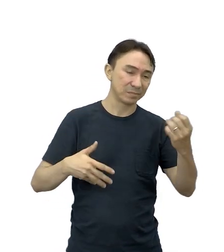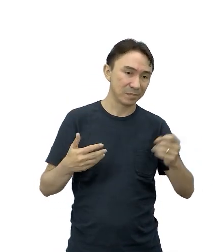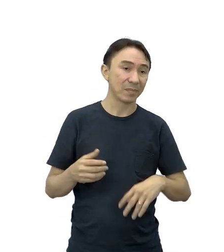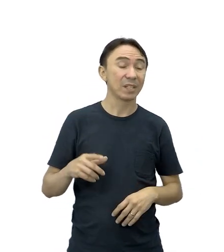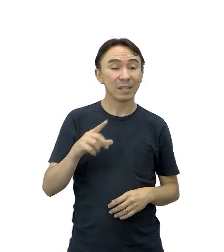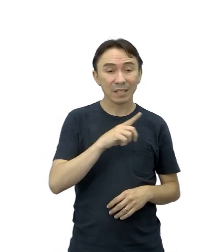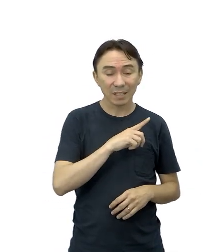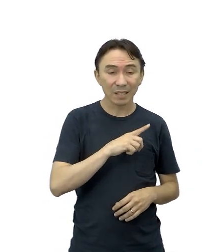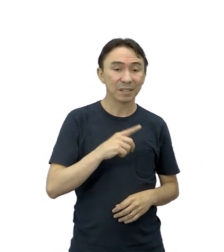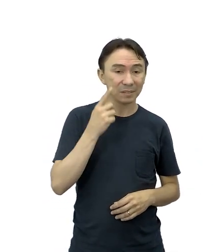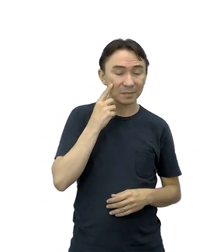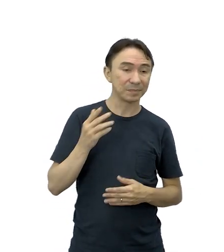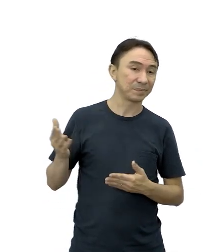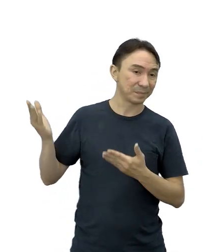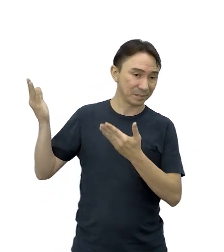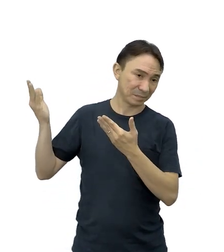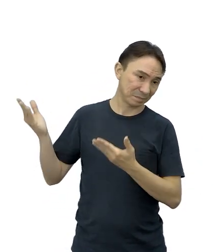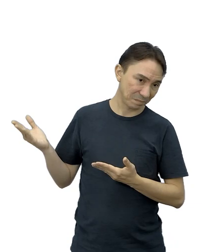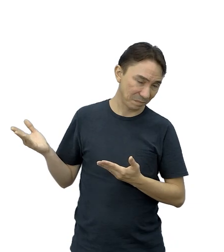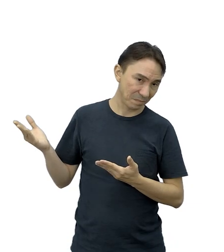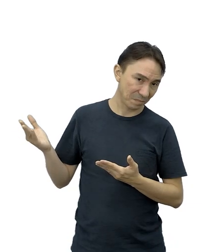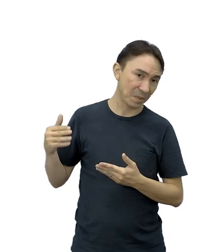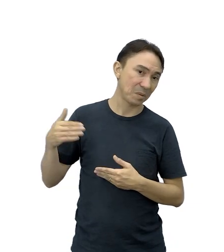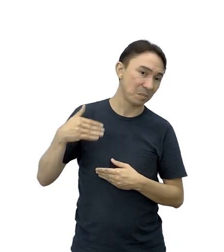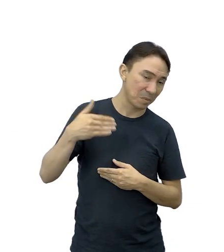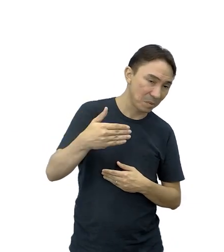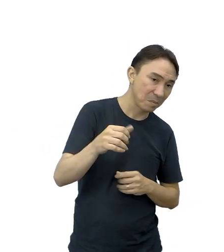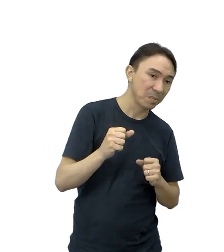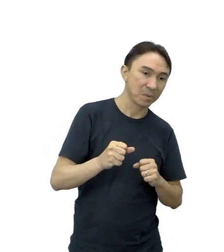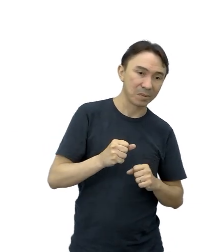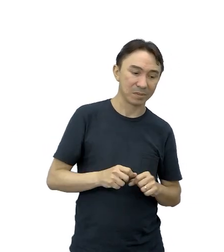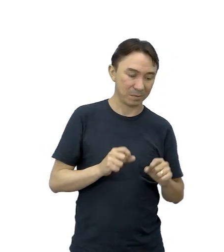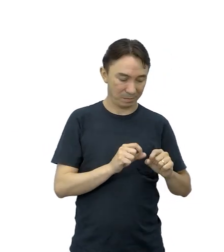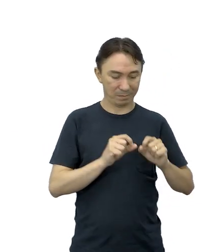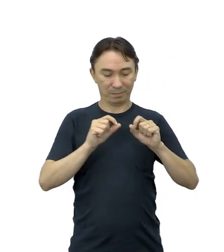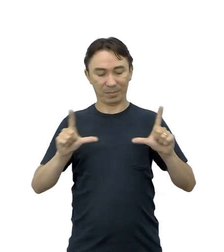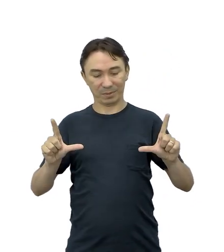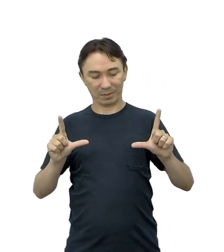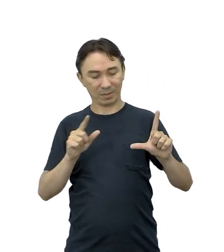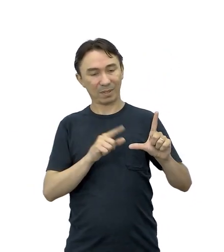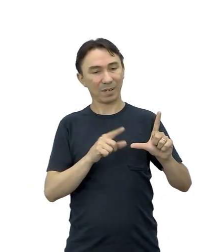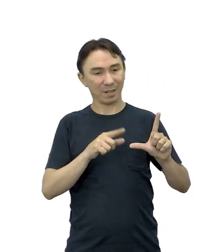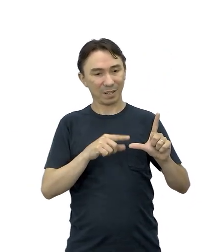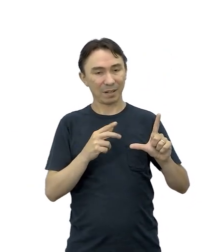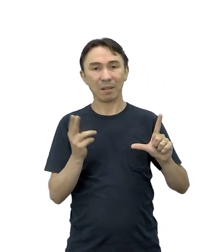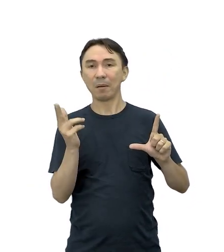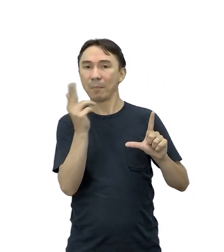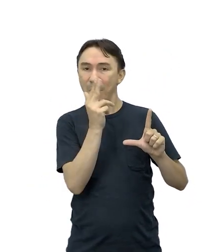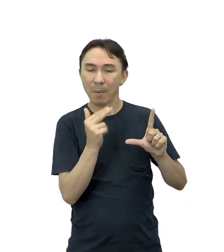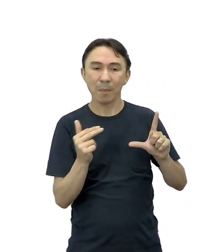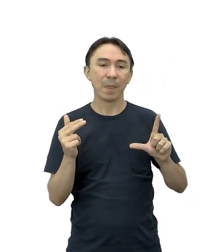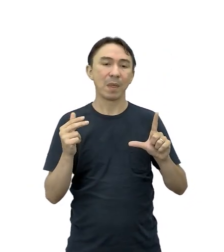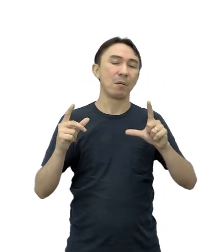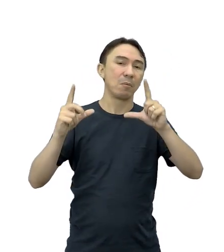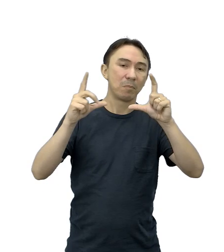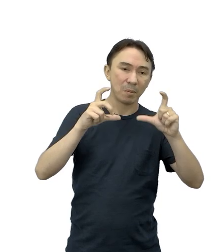estão observando aqui, pode ser que mude, né? Às vezes, também, as formas, as mídias vão